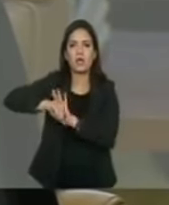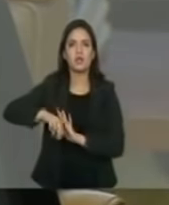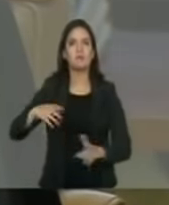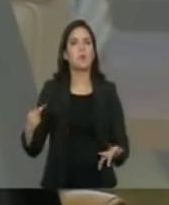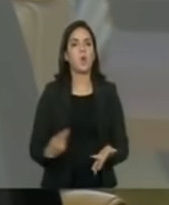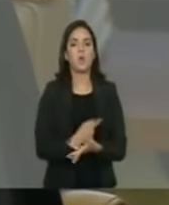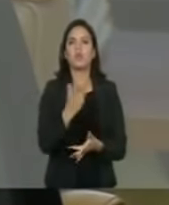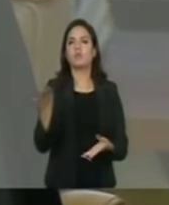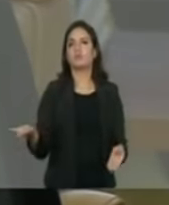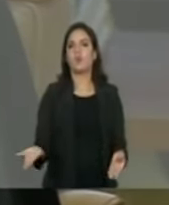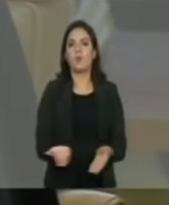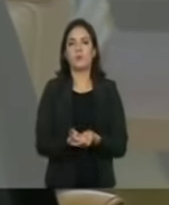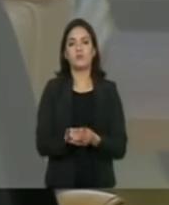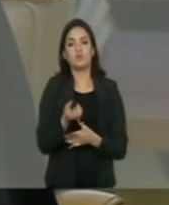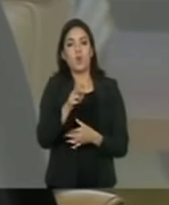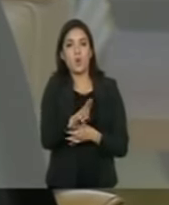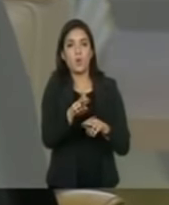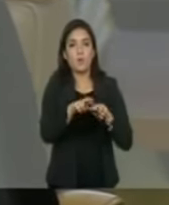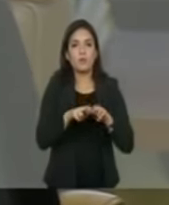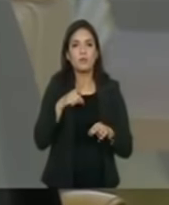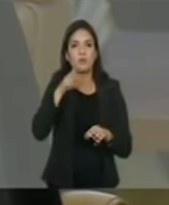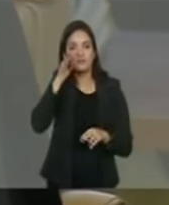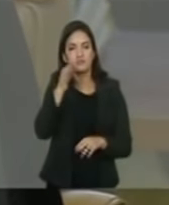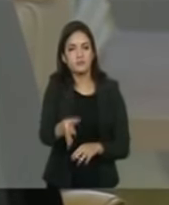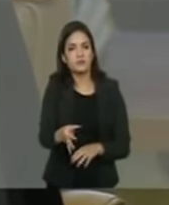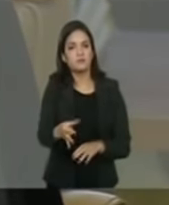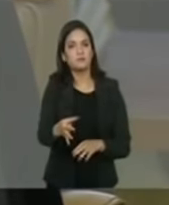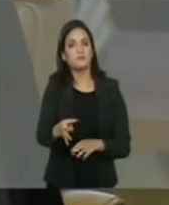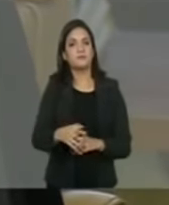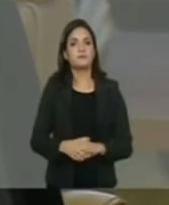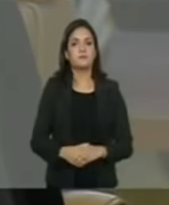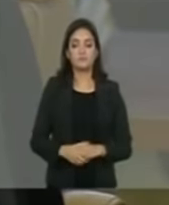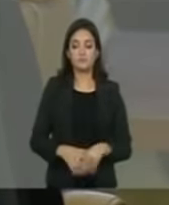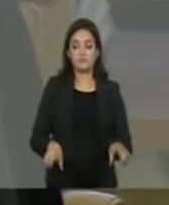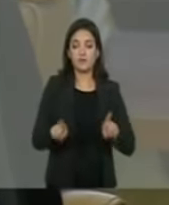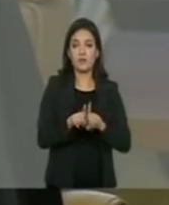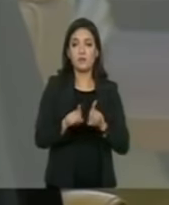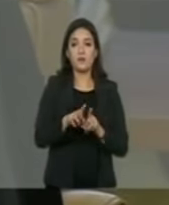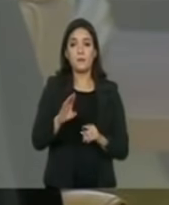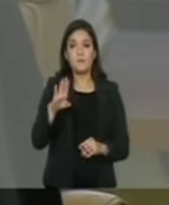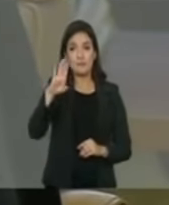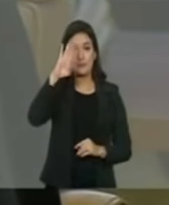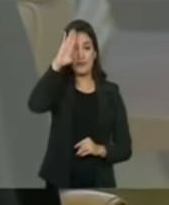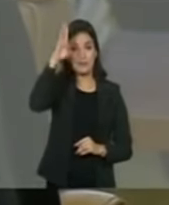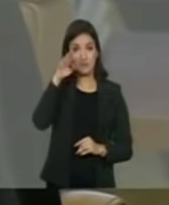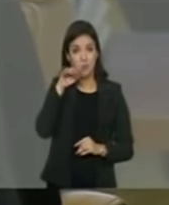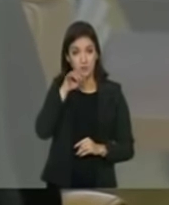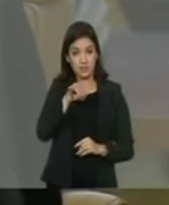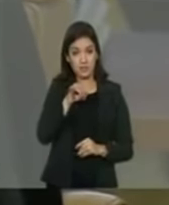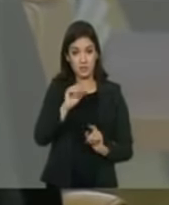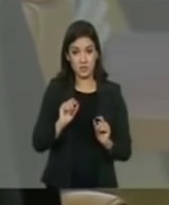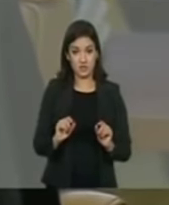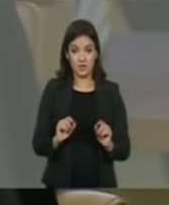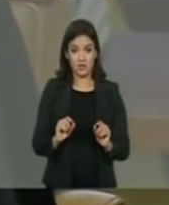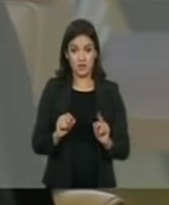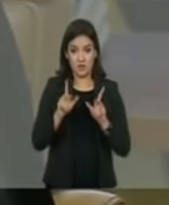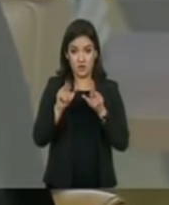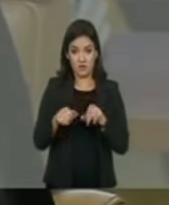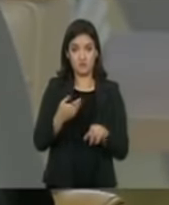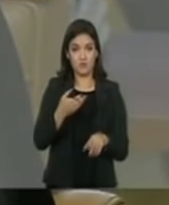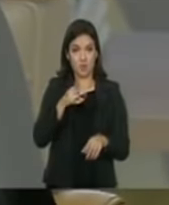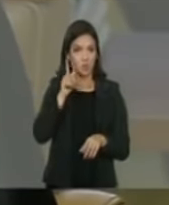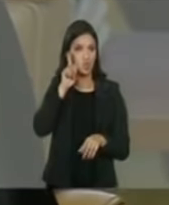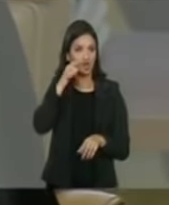ou no qual tenha sido combinado ainda mais se considerar como observa o nosso iminente colega gilmar